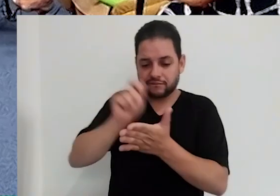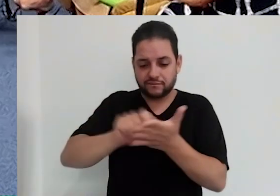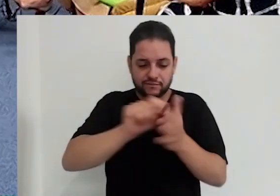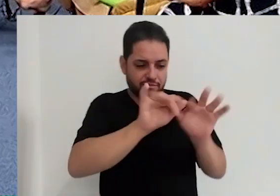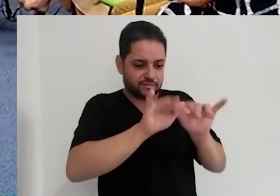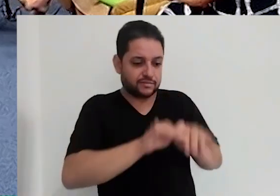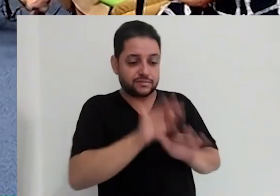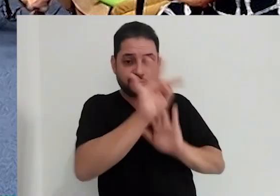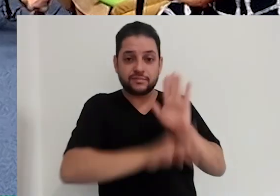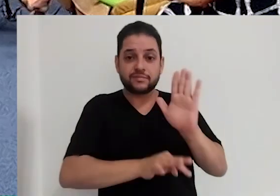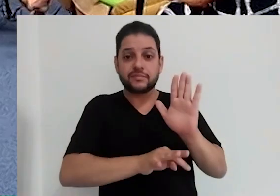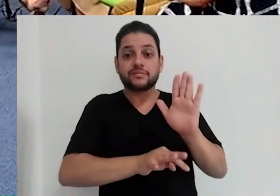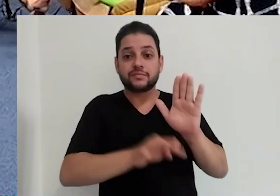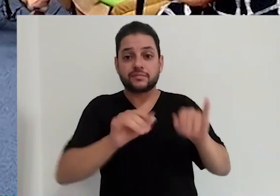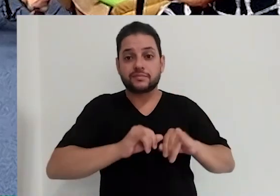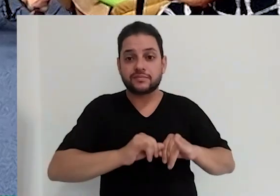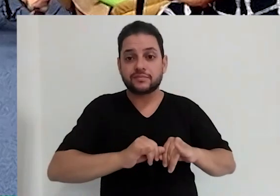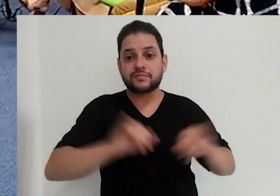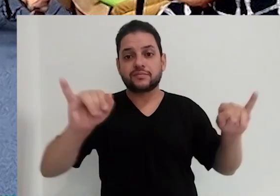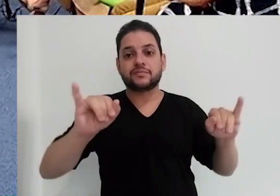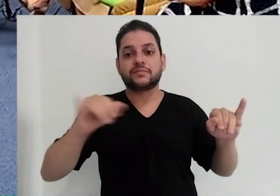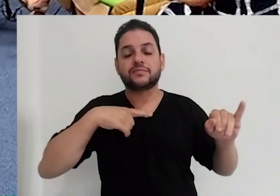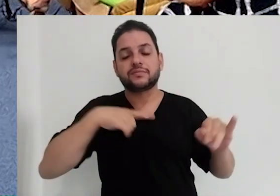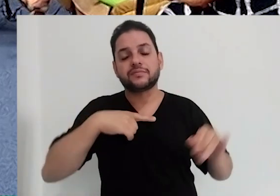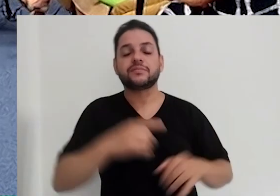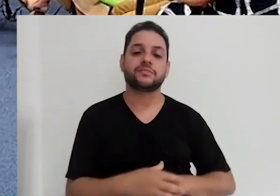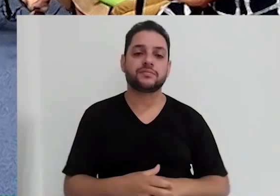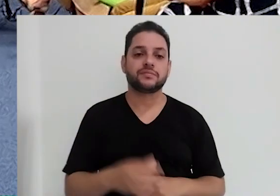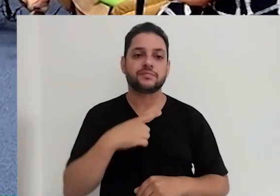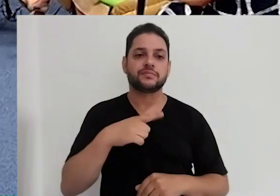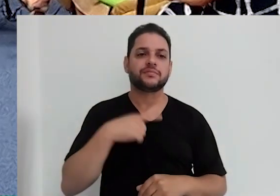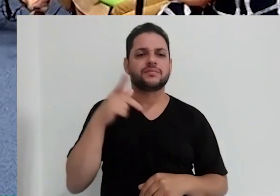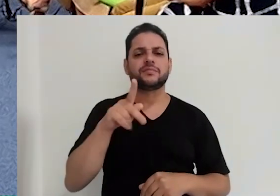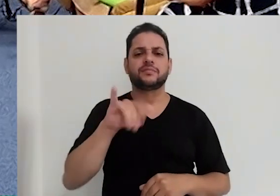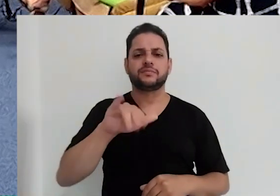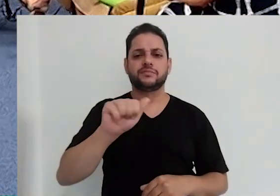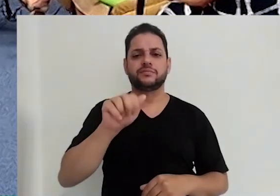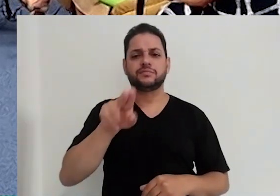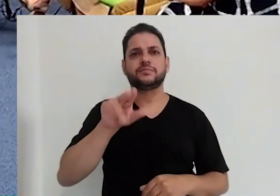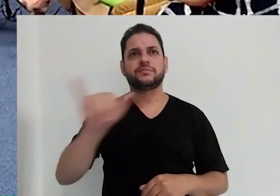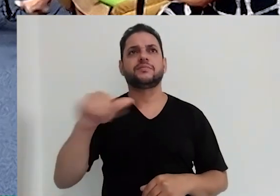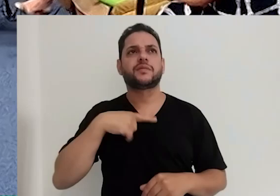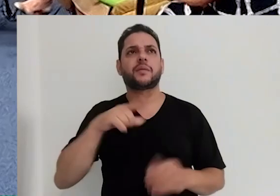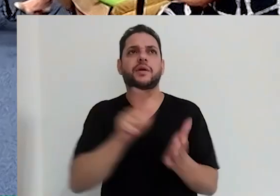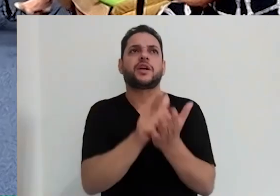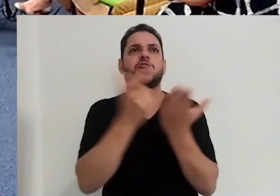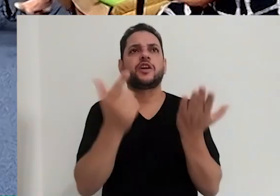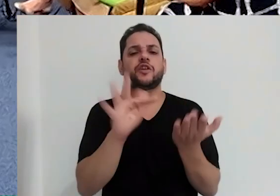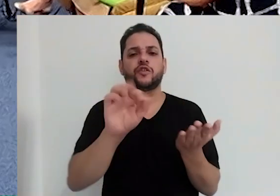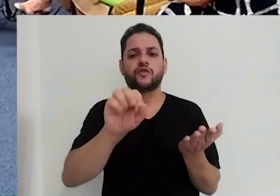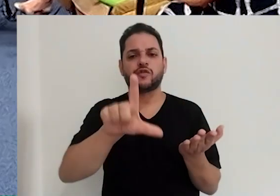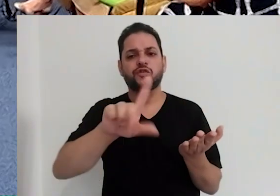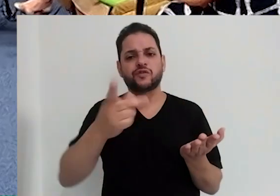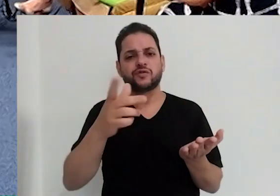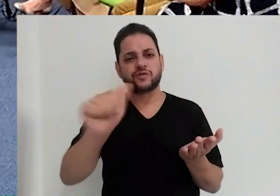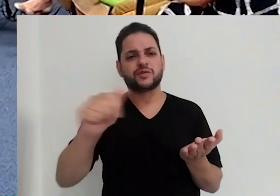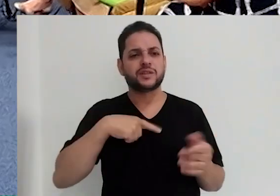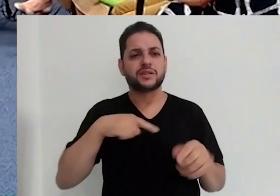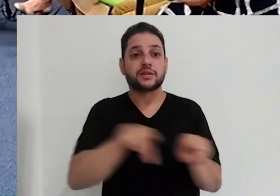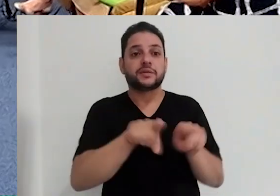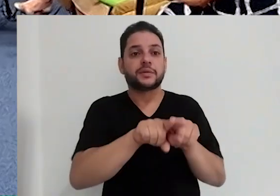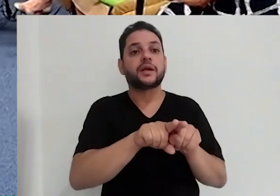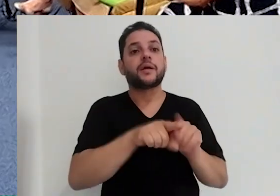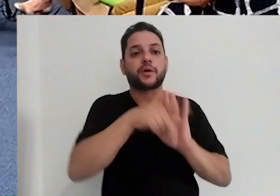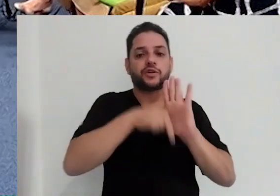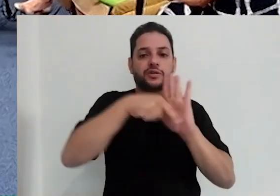publicados eh na na Piauí eu acho que na folha em alguns outros lugares e estão no site também do quando